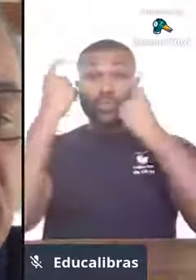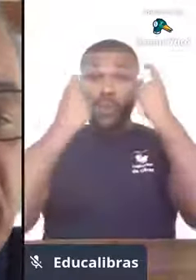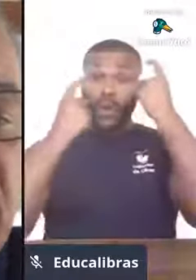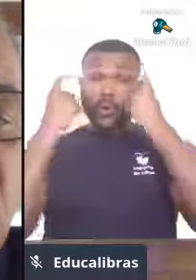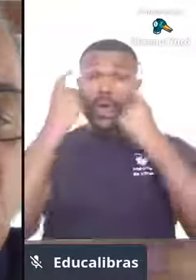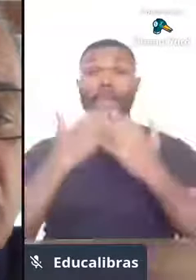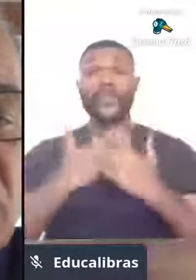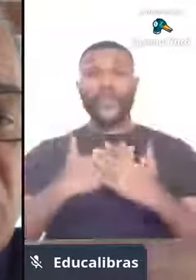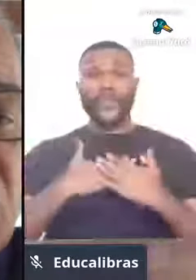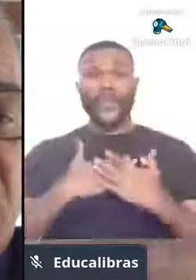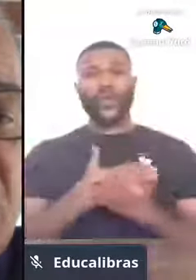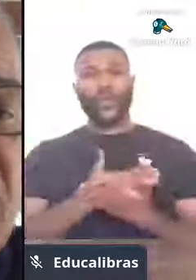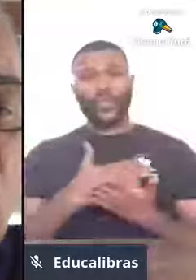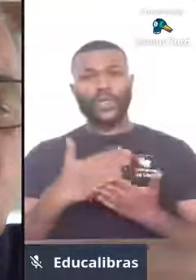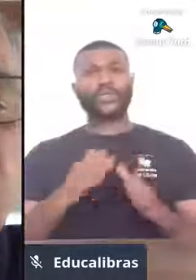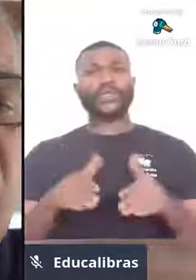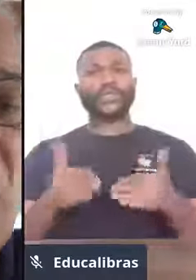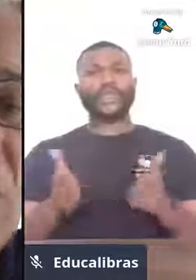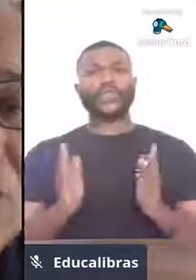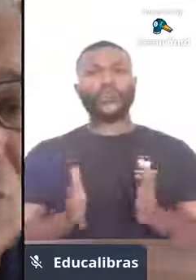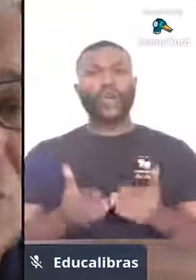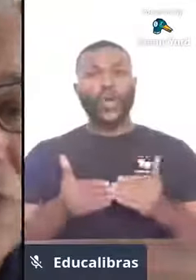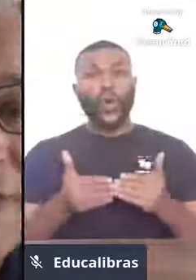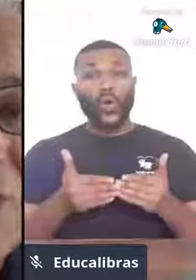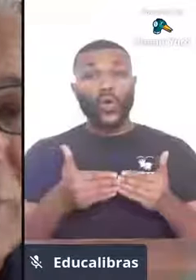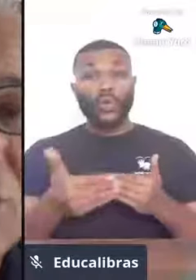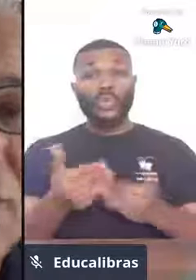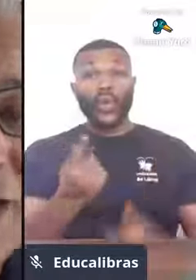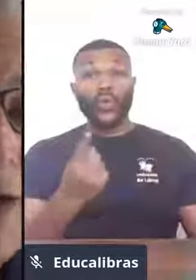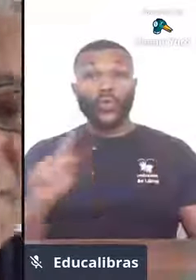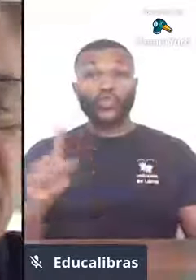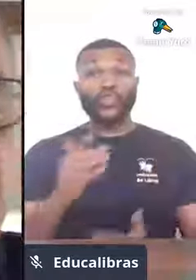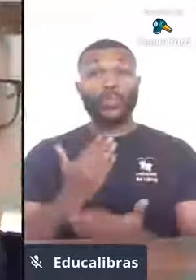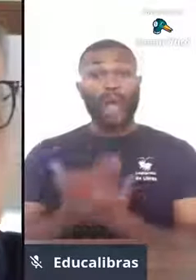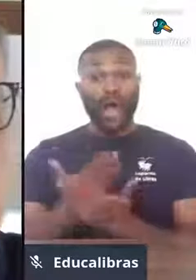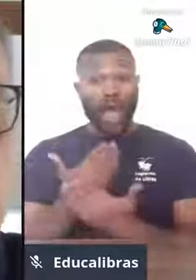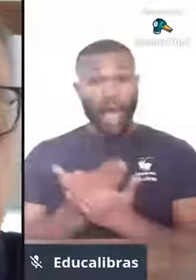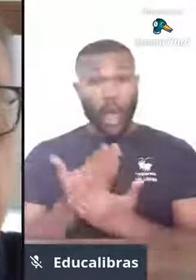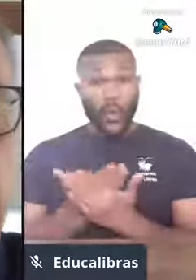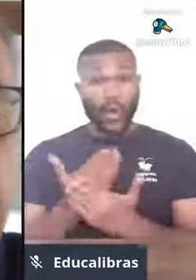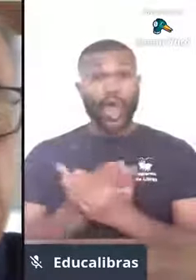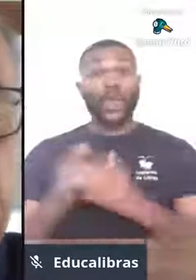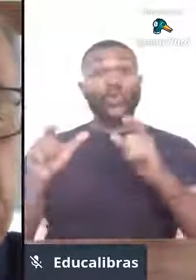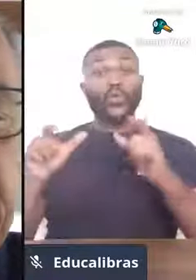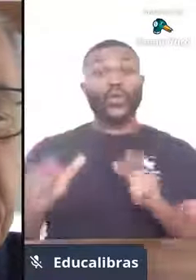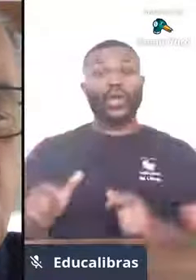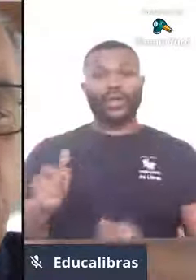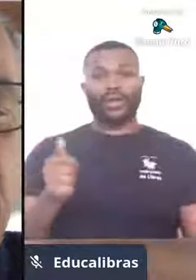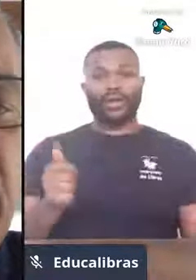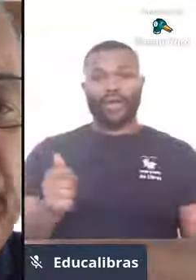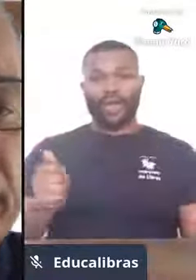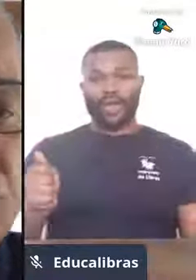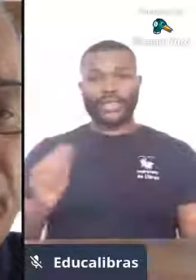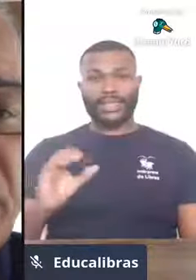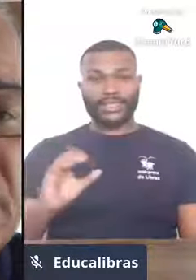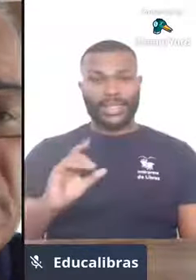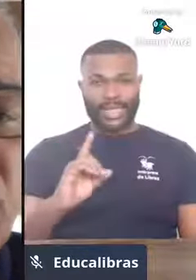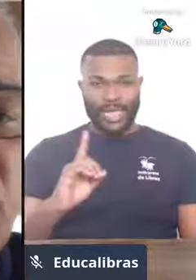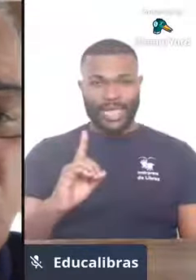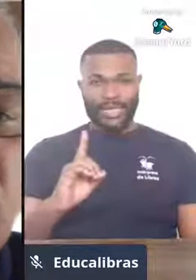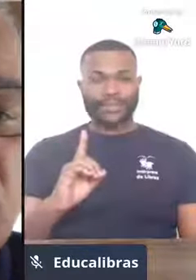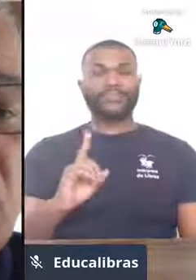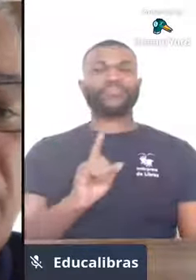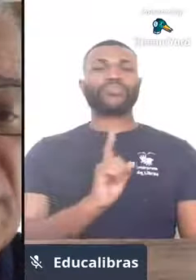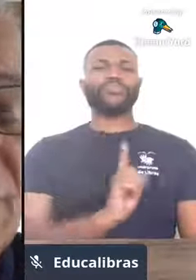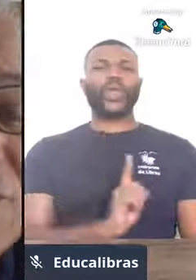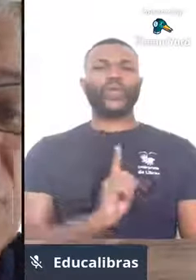Tanta prova é que eu comecei já a dar a última aula do curso de lesão medular na ACD, no primeiro ano, 96,